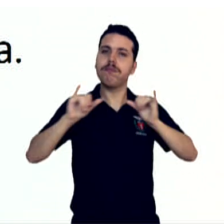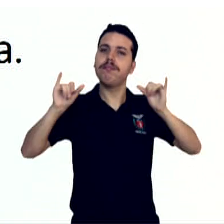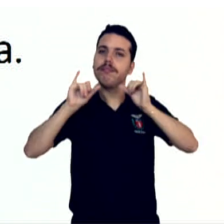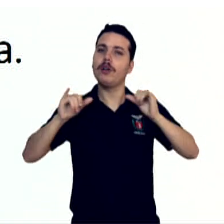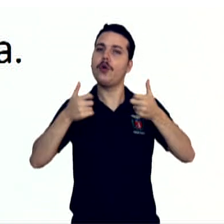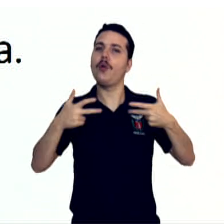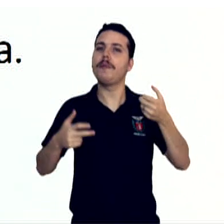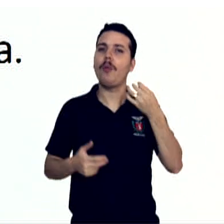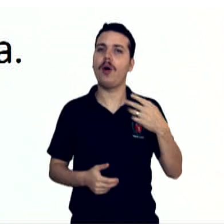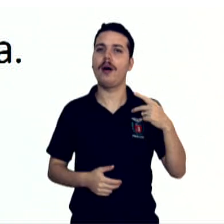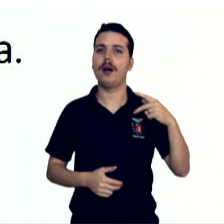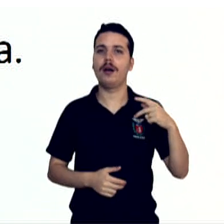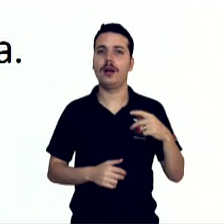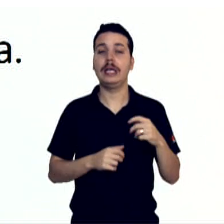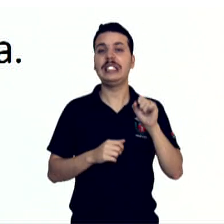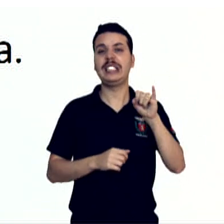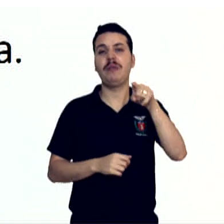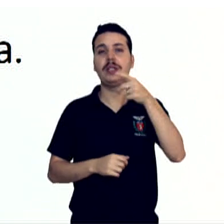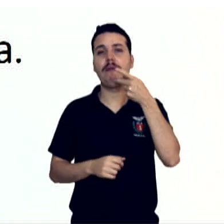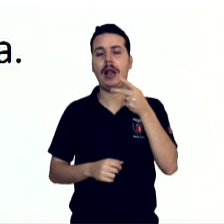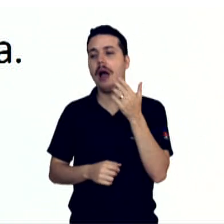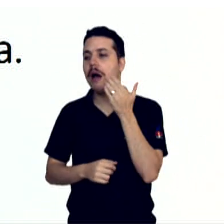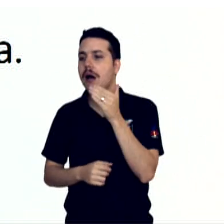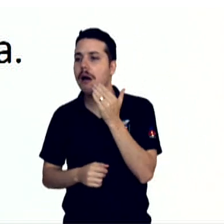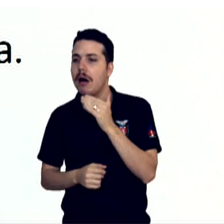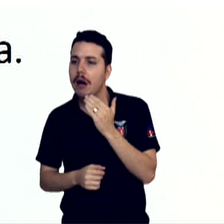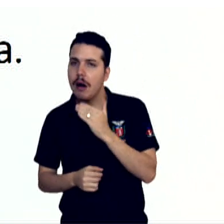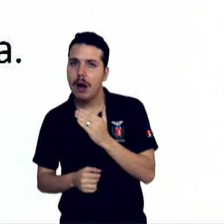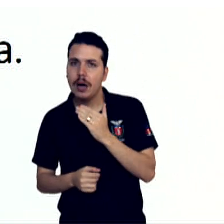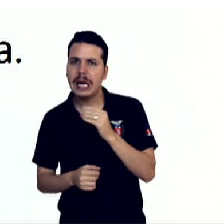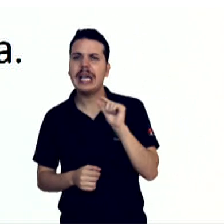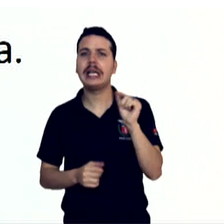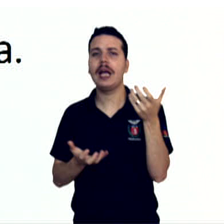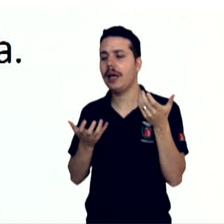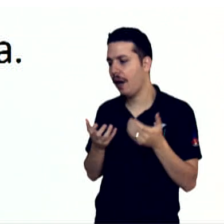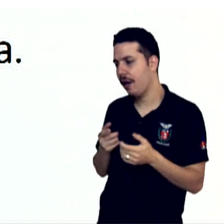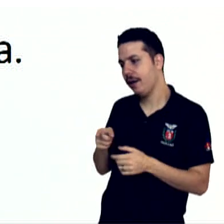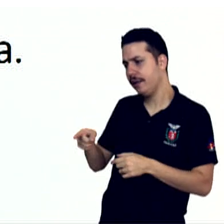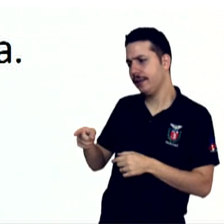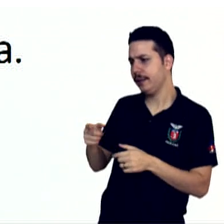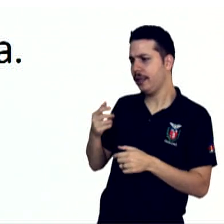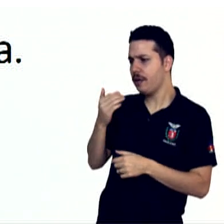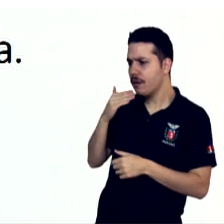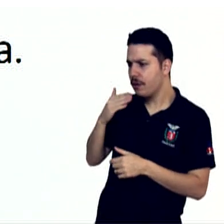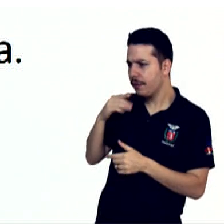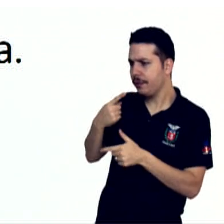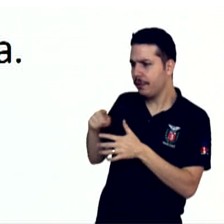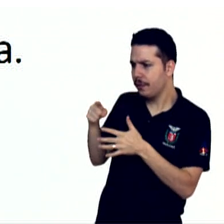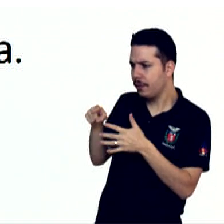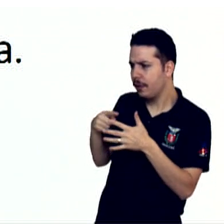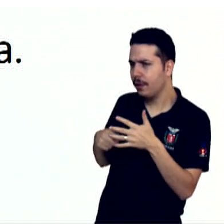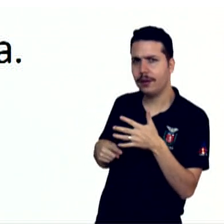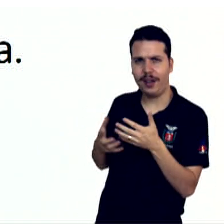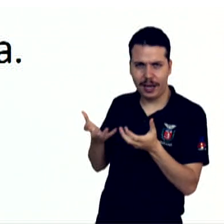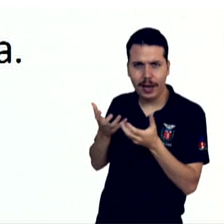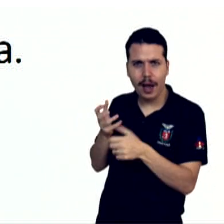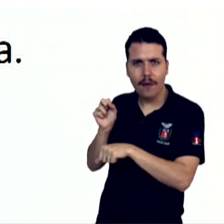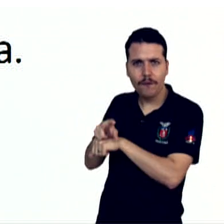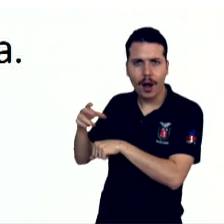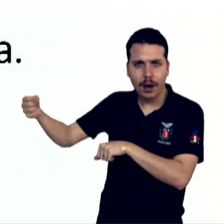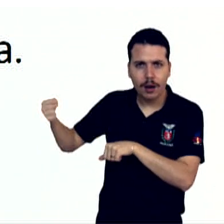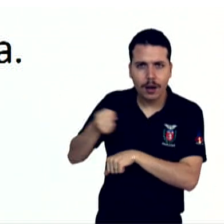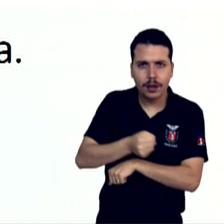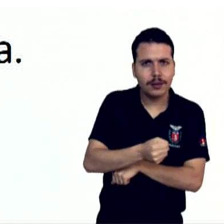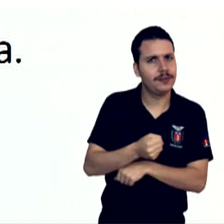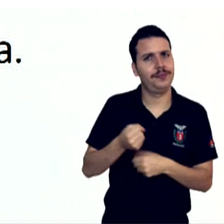dos seus defeitos, quem vai querer te contratar pelos defeitos, né? Vamos pensar aí nas qualidades, nas coisas positivas, que